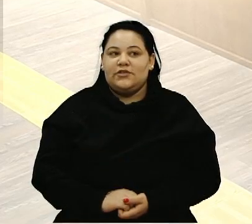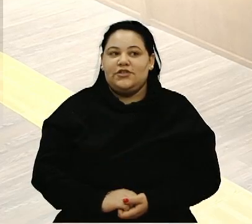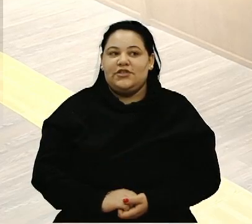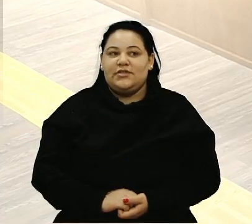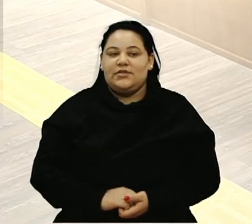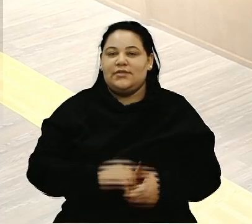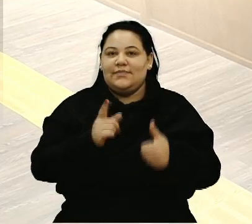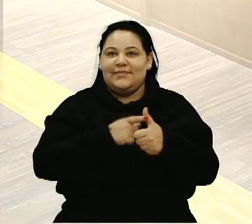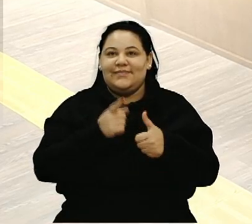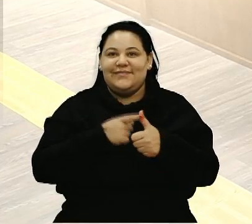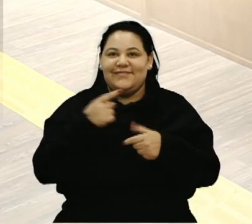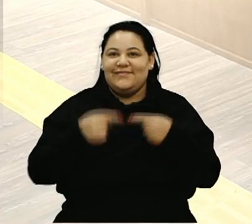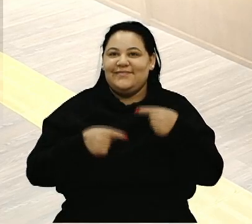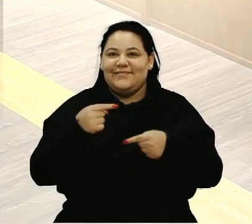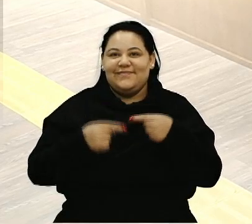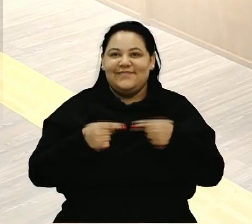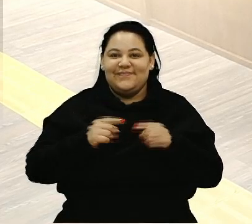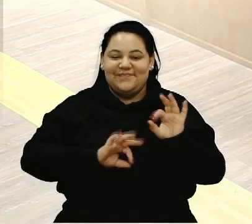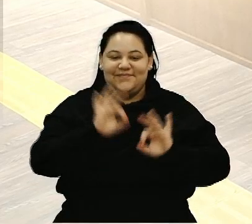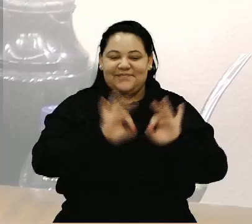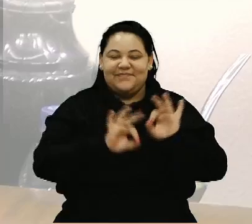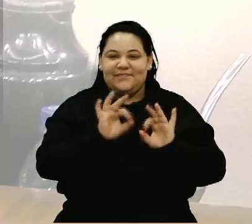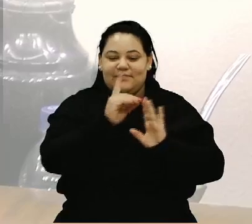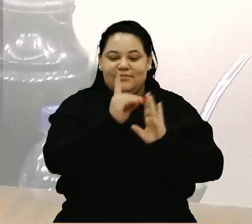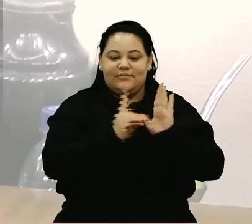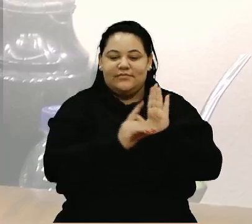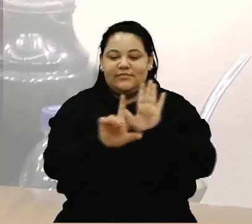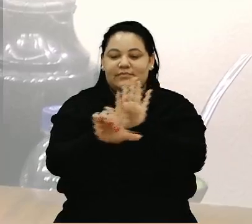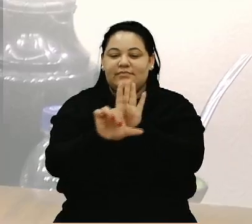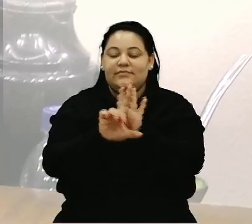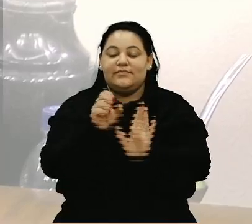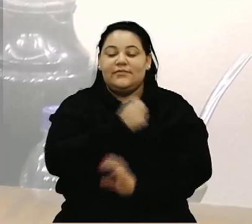Em primeira discussão, projeto de decreto legislativo número